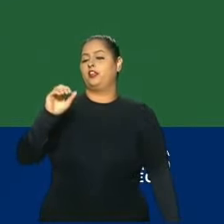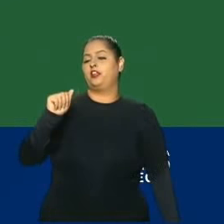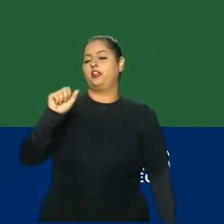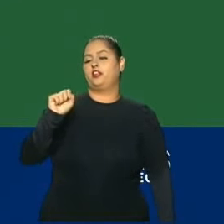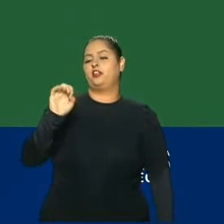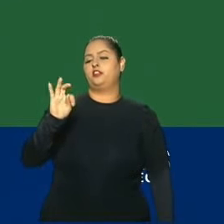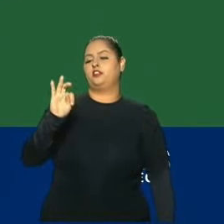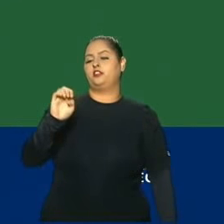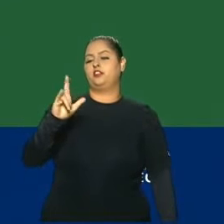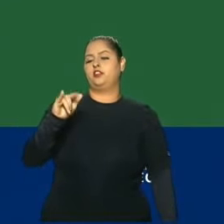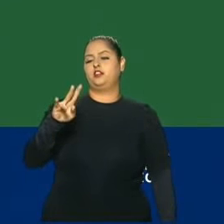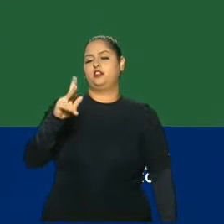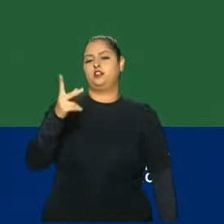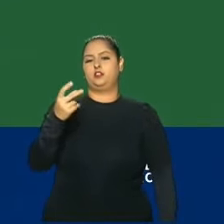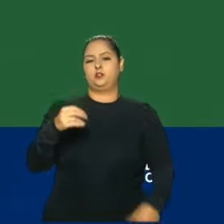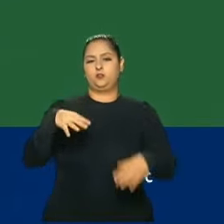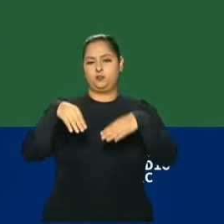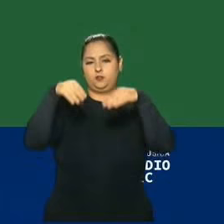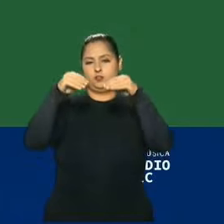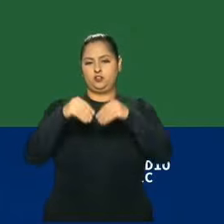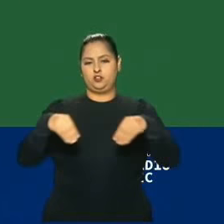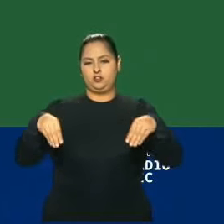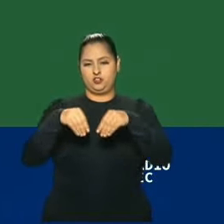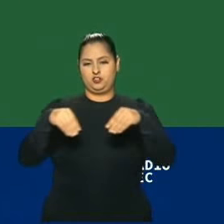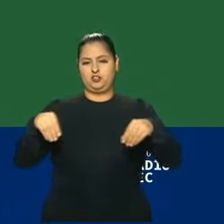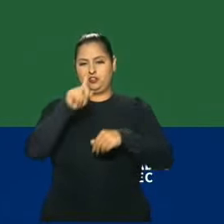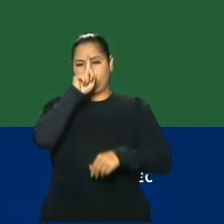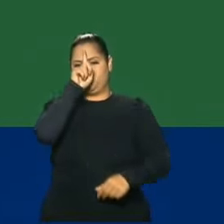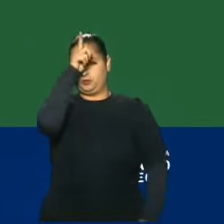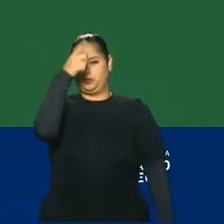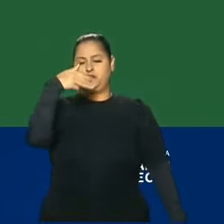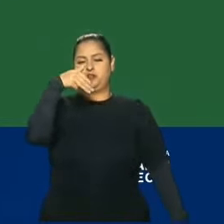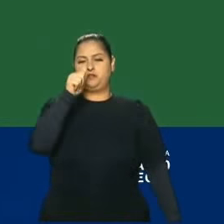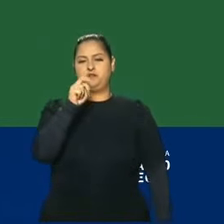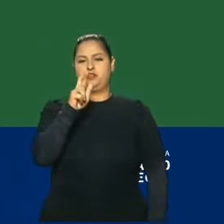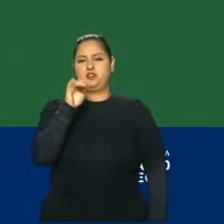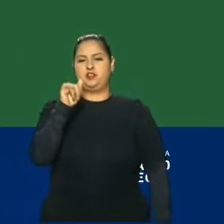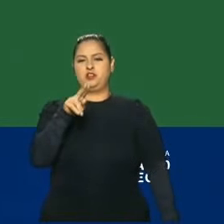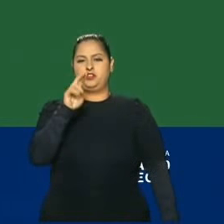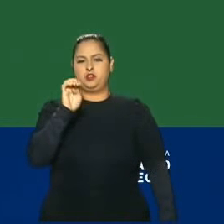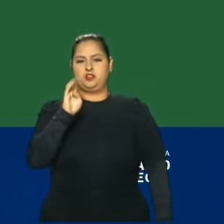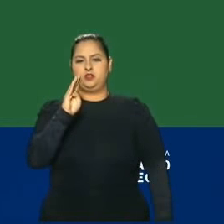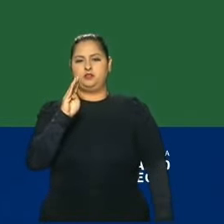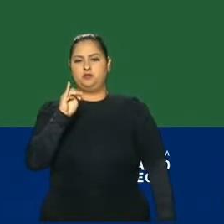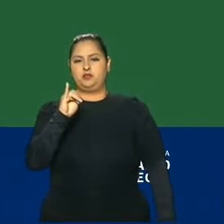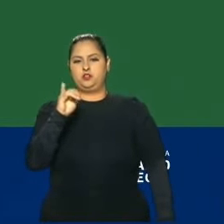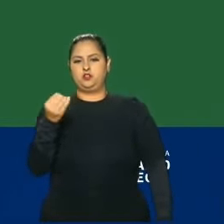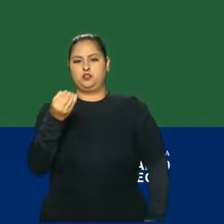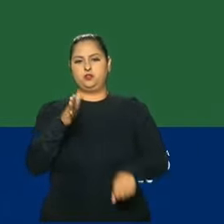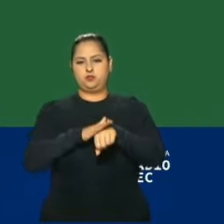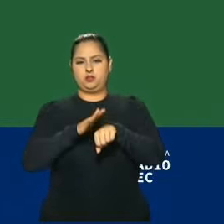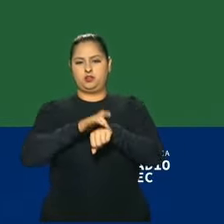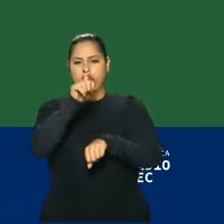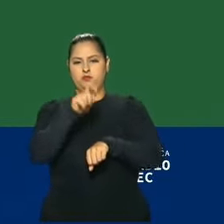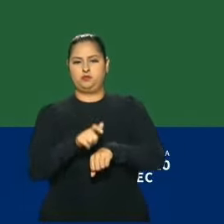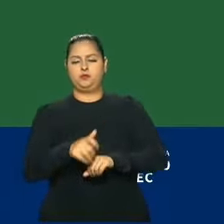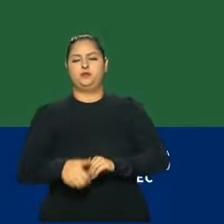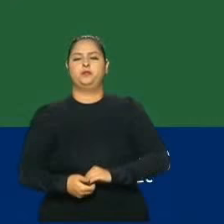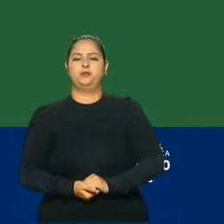Castelinho de Areia, autoria Mariane Biggio. Interpretação Mariane Biggio.